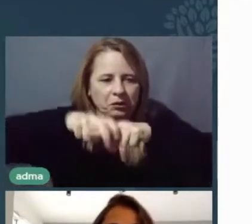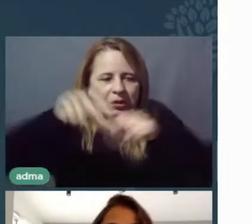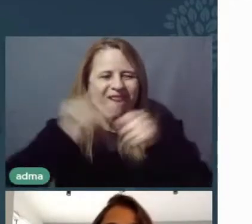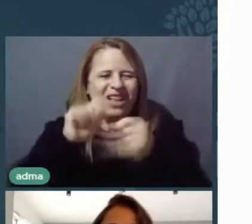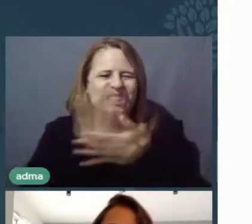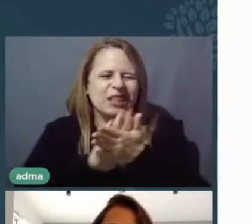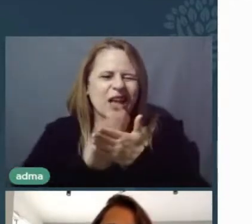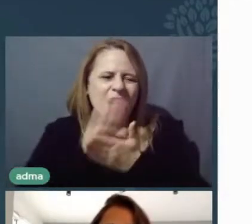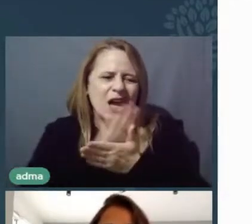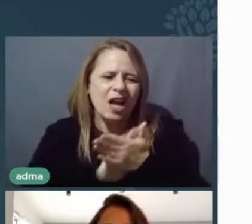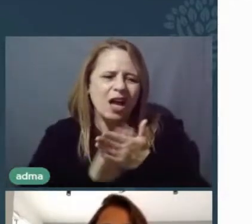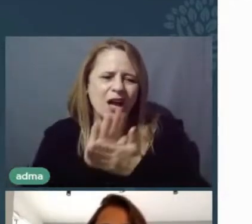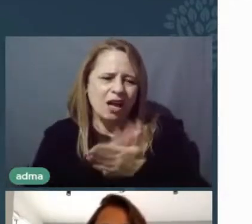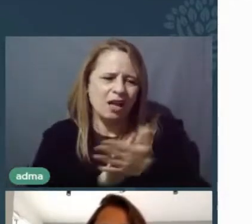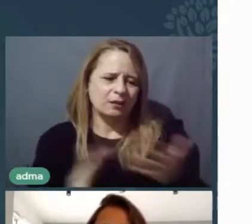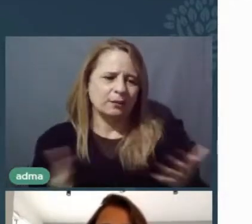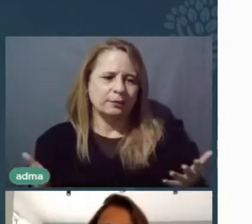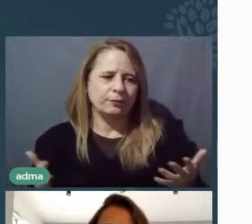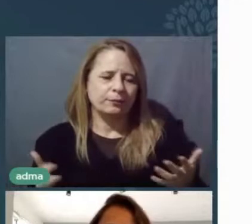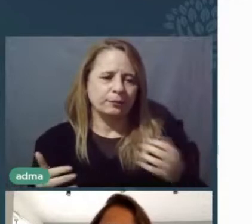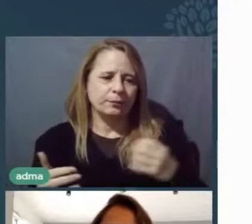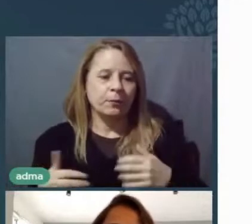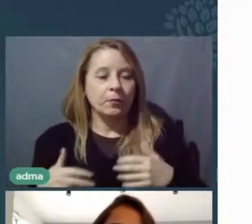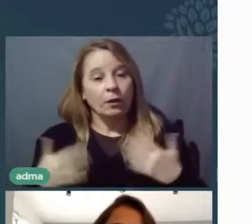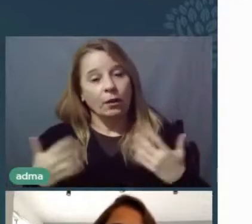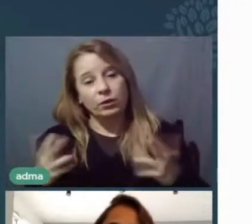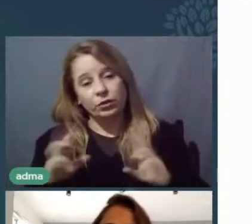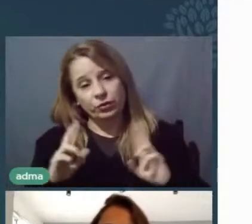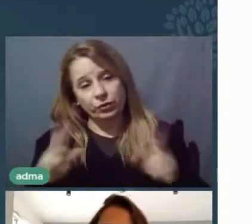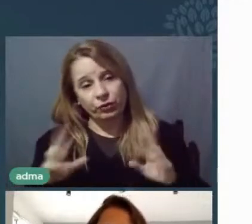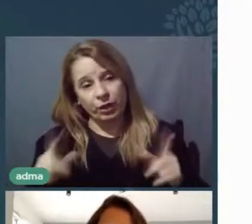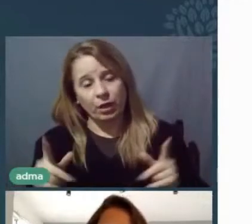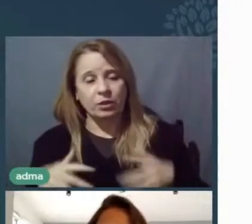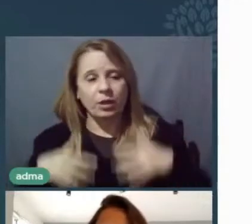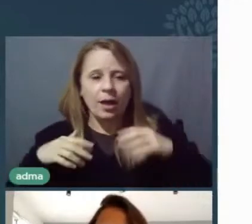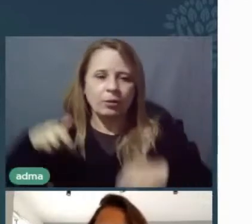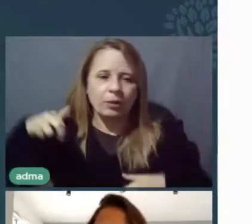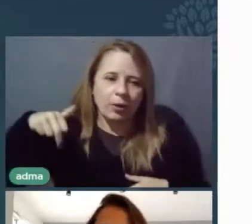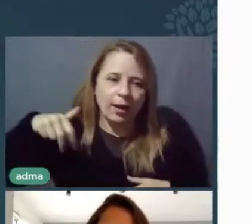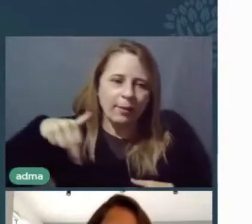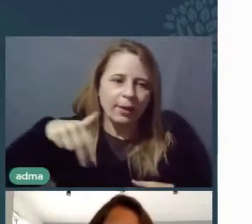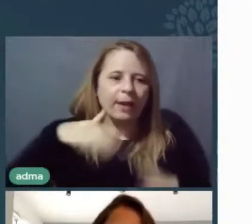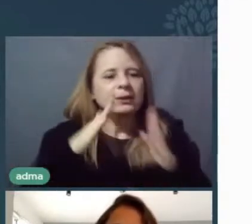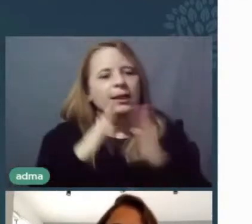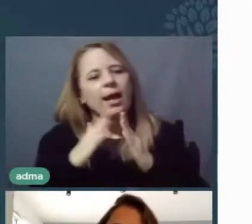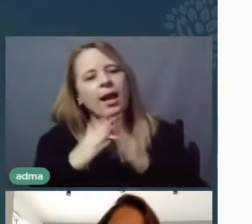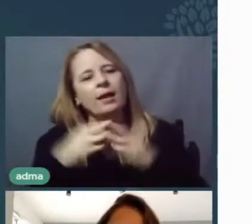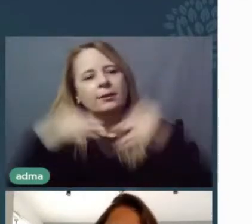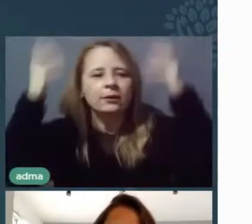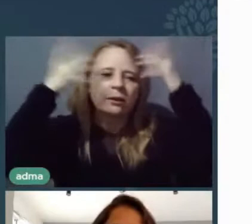atividade, diferente de atividades leves ou vigorosas. Atividades leves é caminhar dentro de casa, tomar um